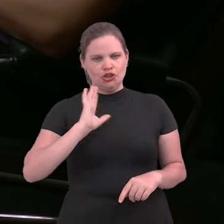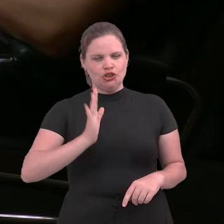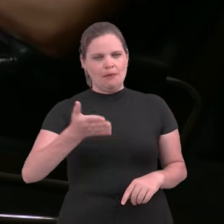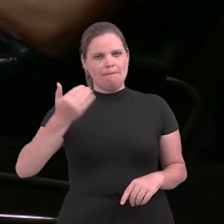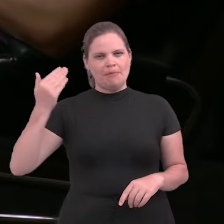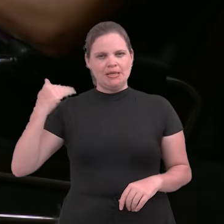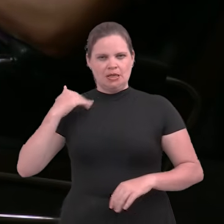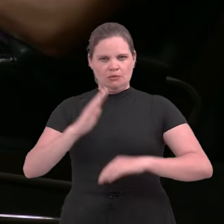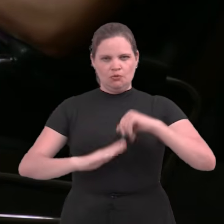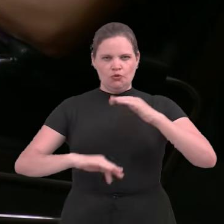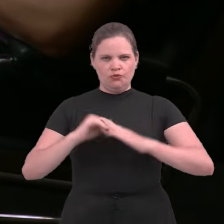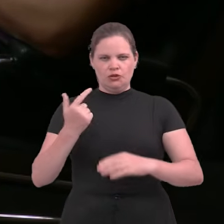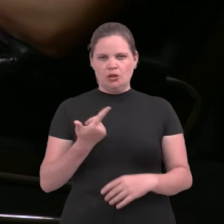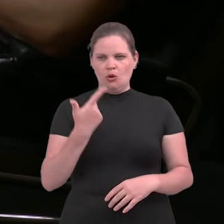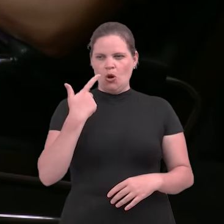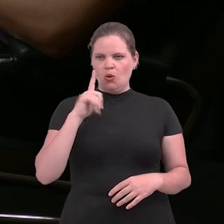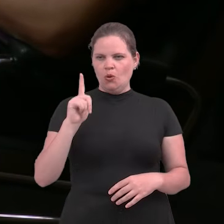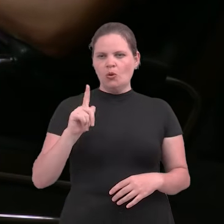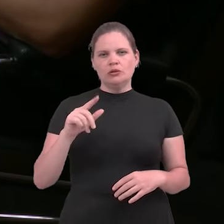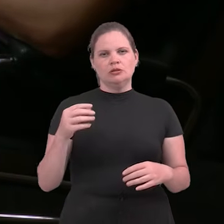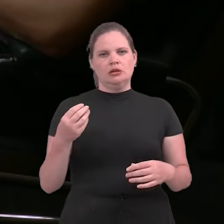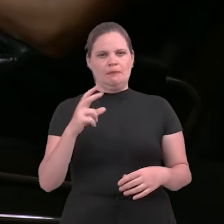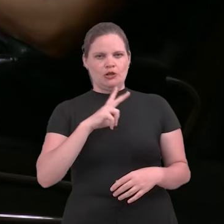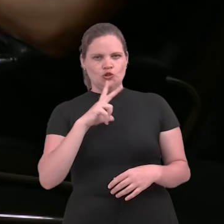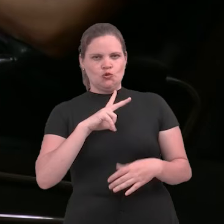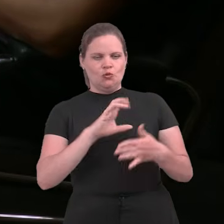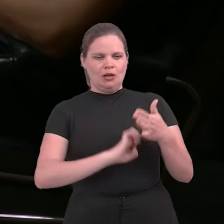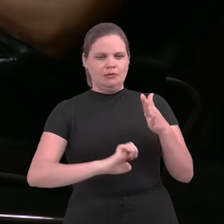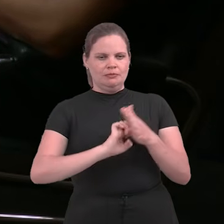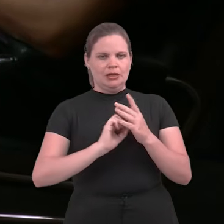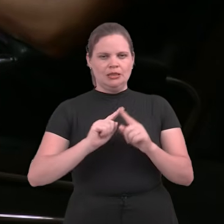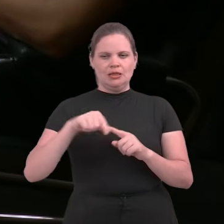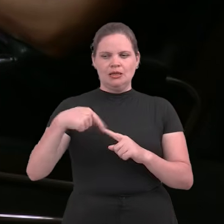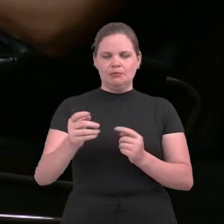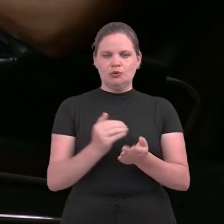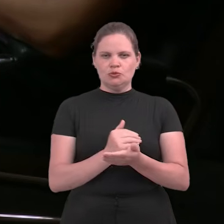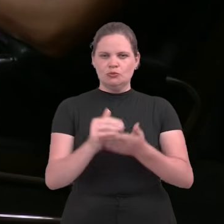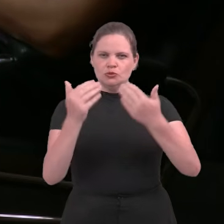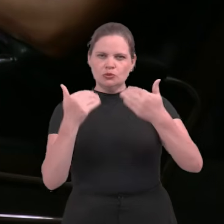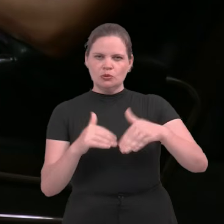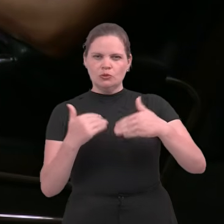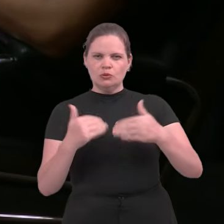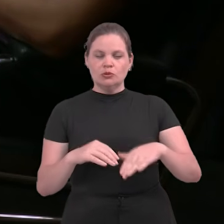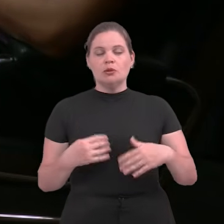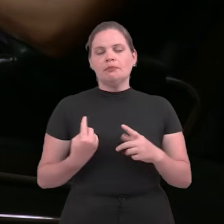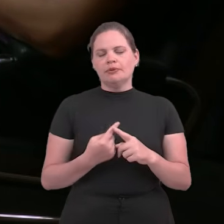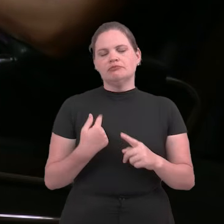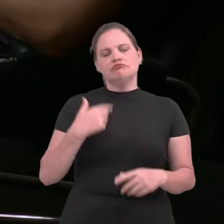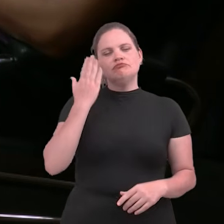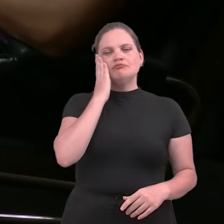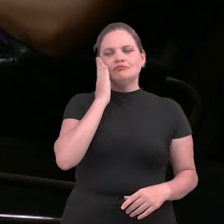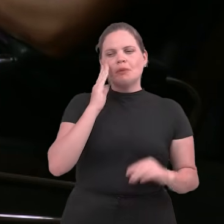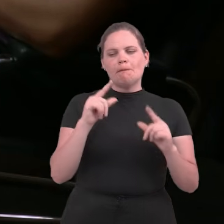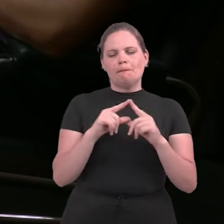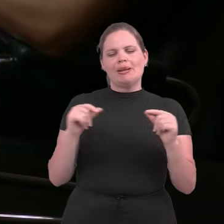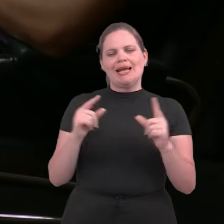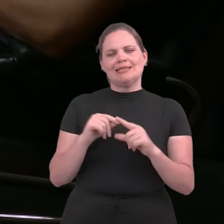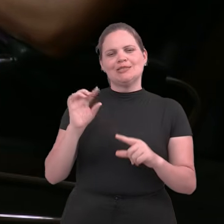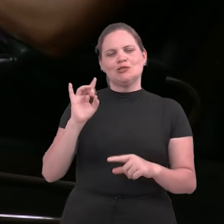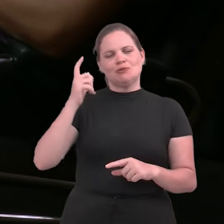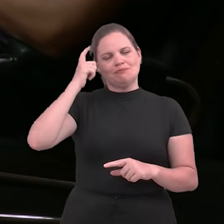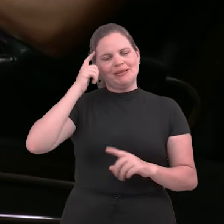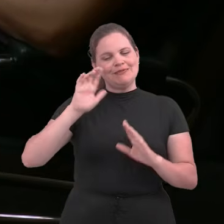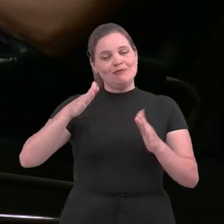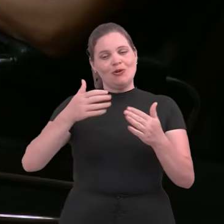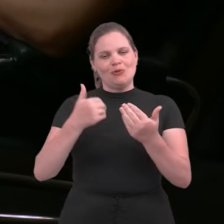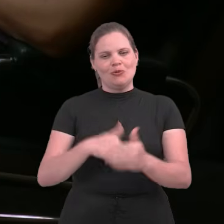carreira profissional na iniciativa privada e começou a estudar concurso, ou sempre... Aqui em Brasília, quem está em Brasília geralmente já pensa em